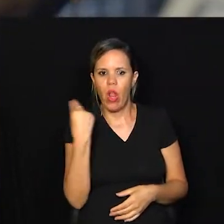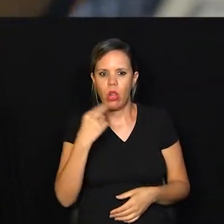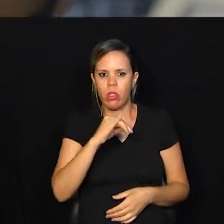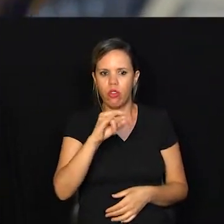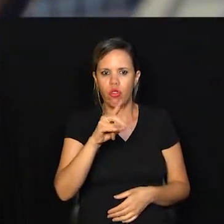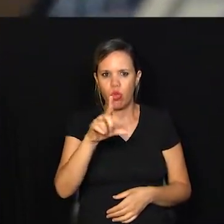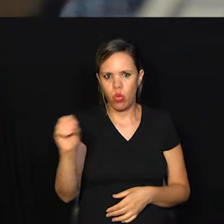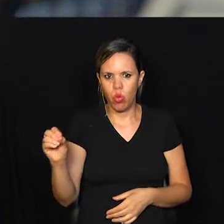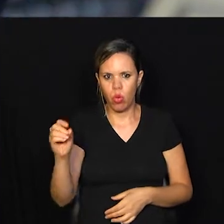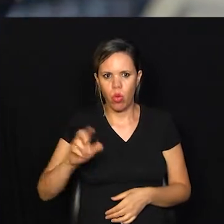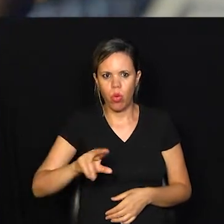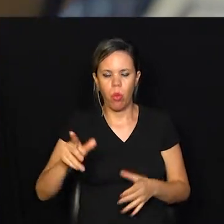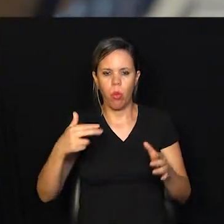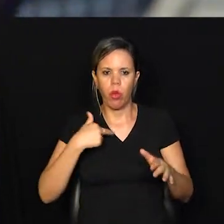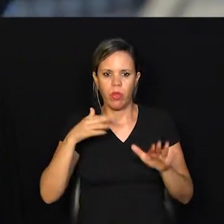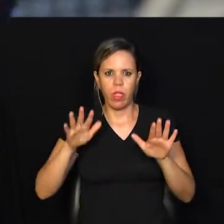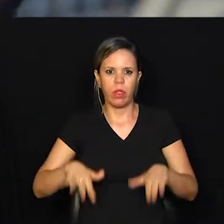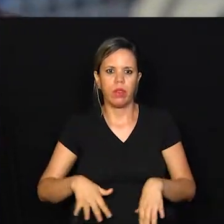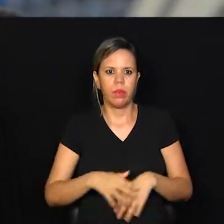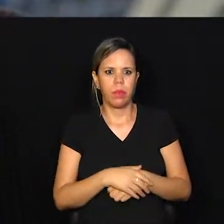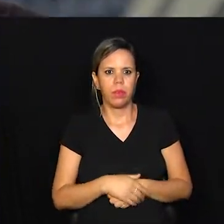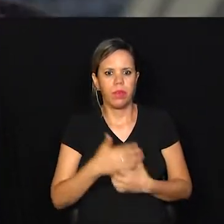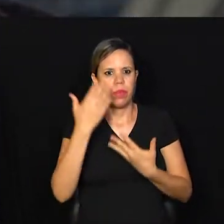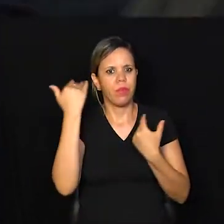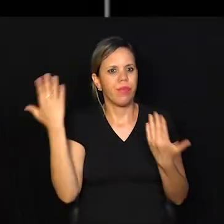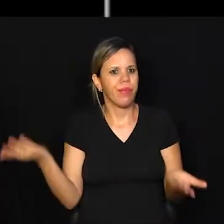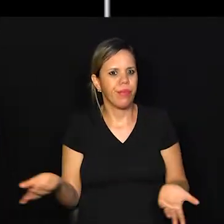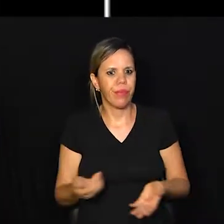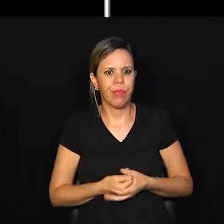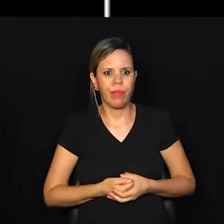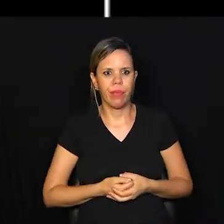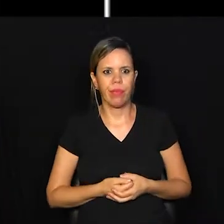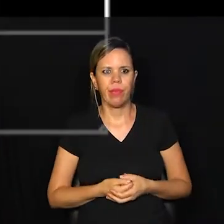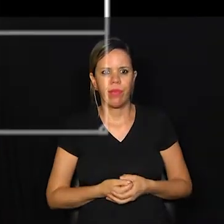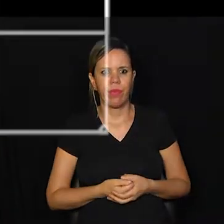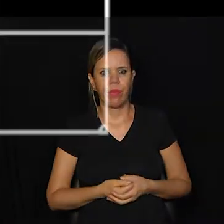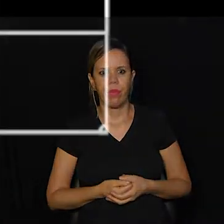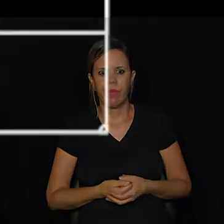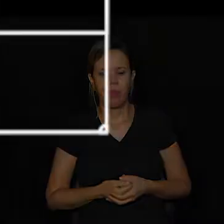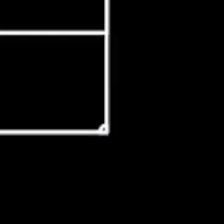Júlio, seu lugar não é aqui, macaco, macaco.